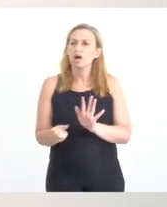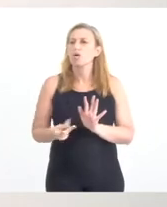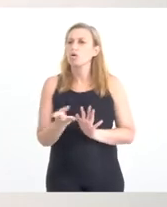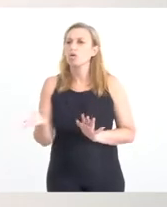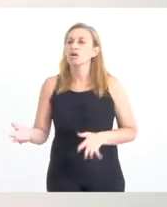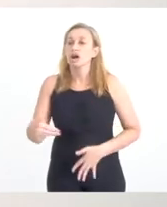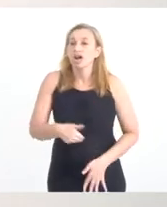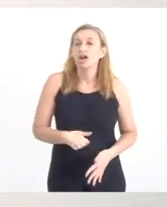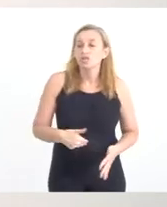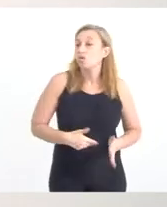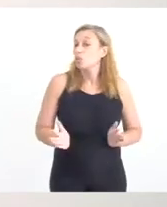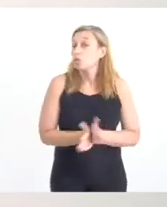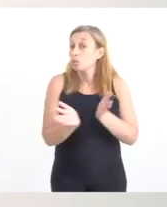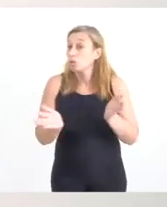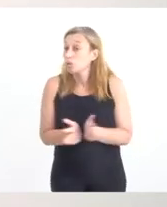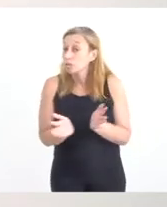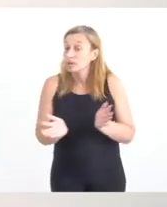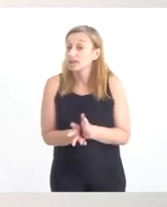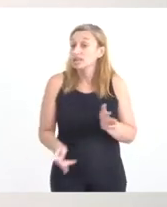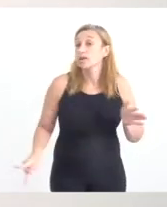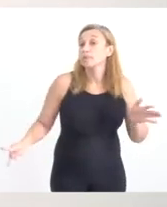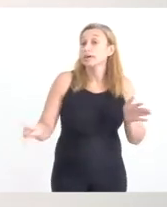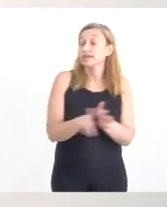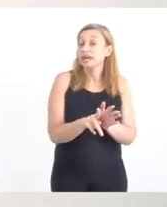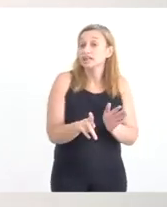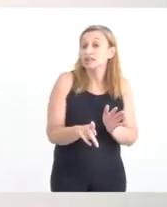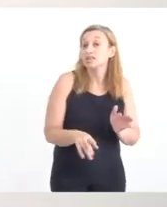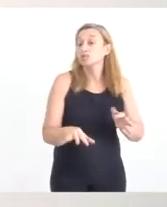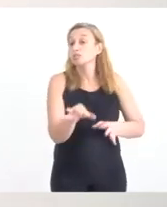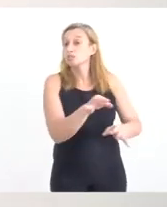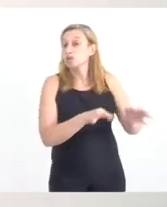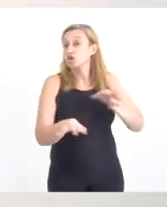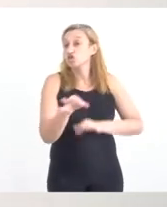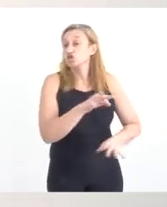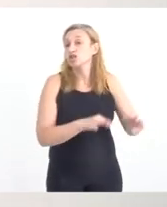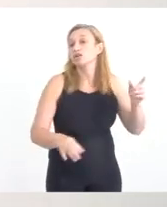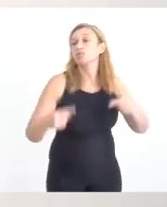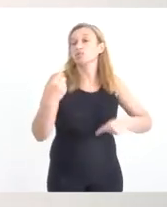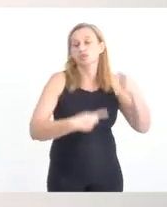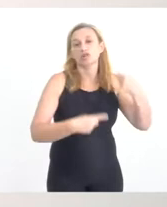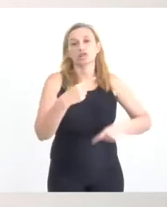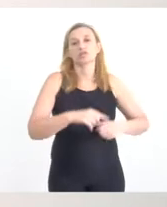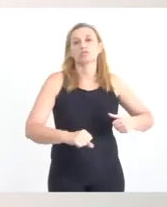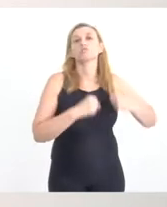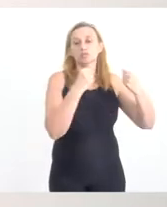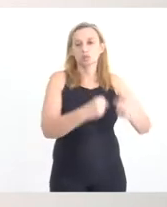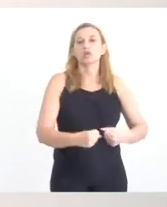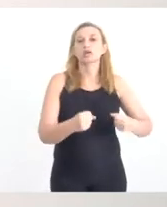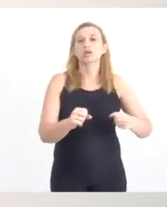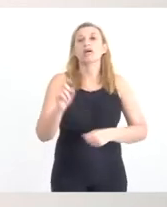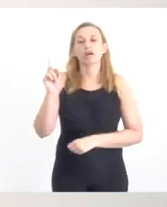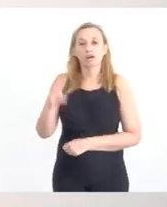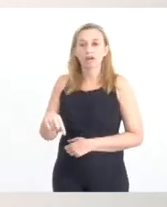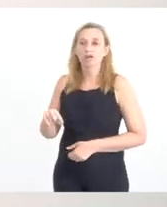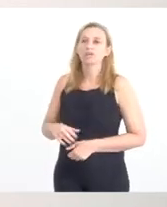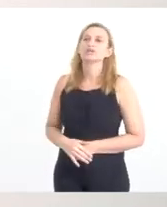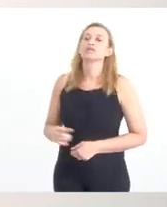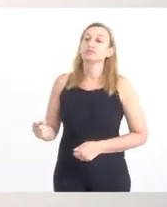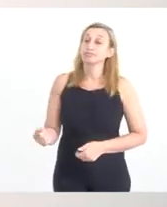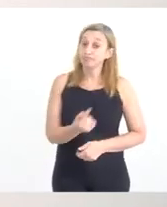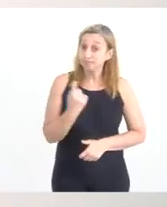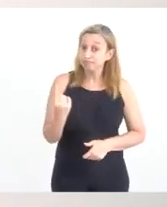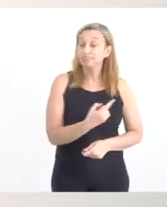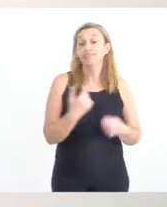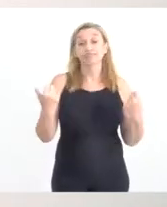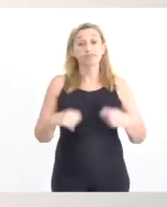EA miséria fazem parte de um projeto político de poder tanto é que a gente